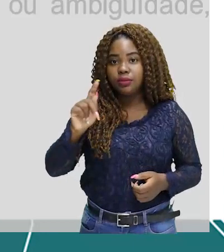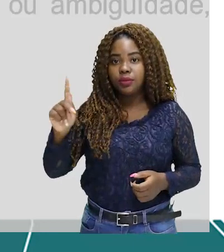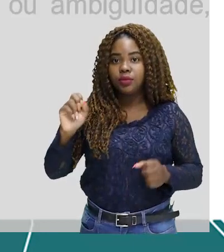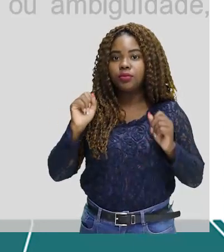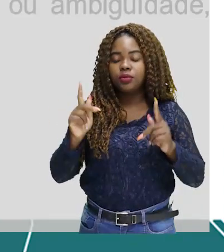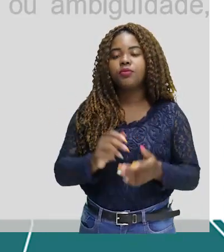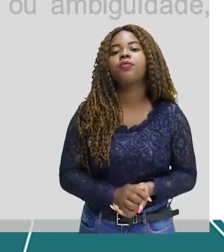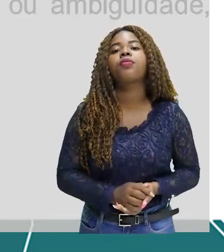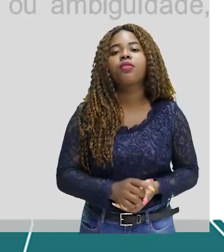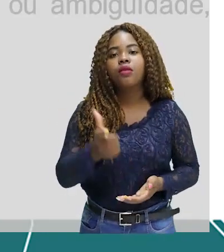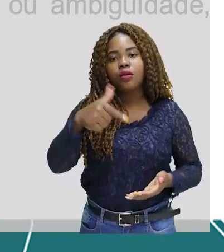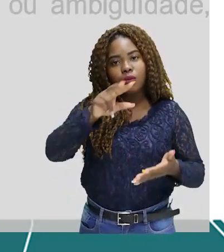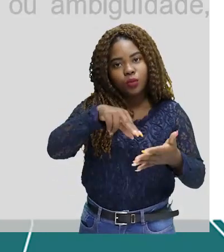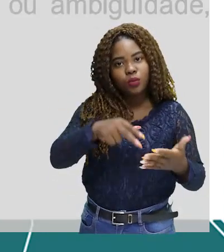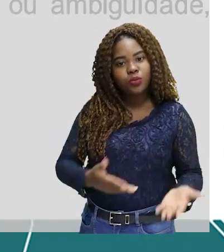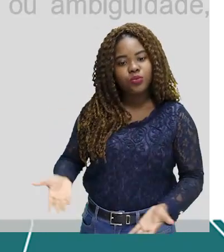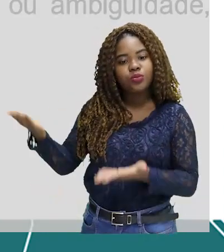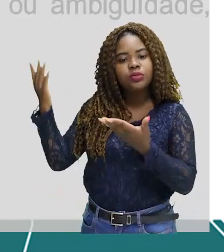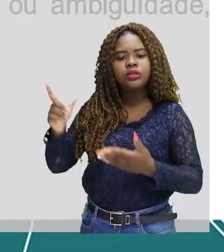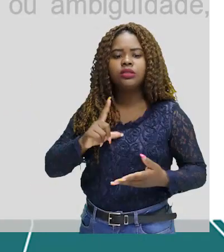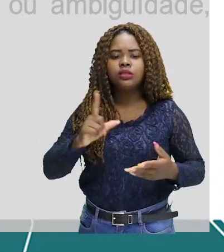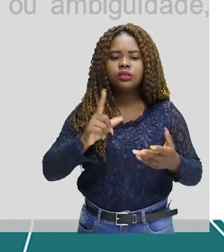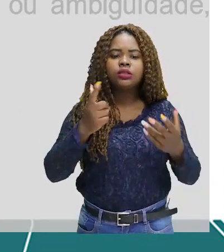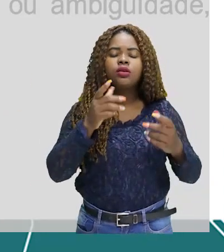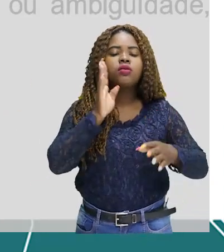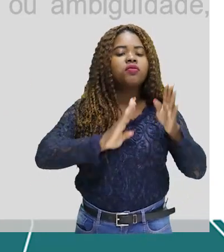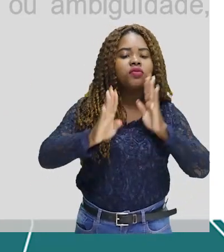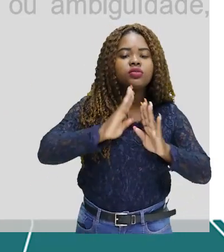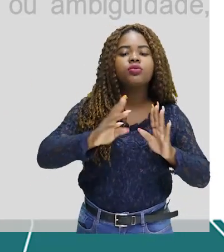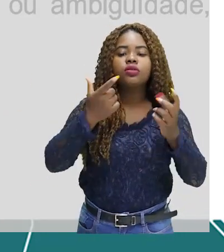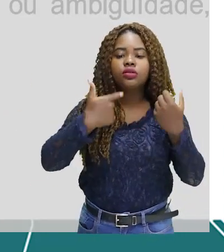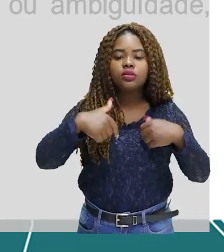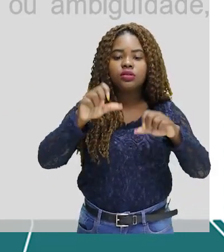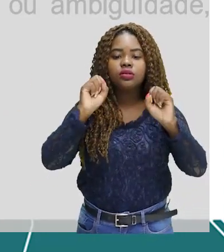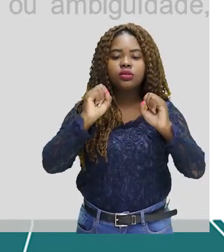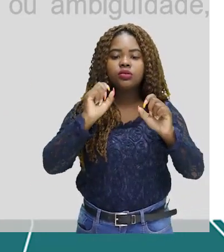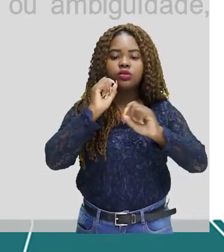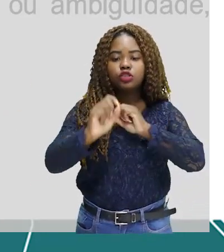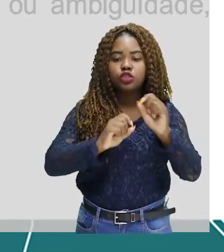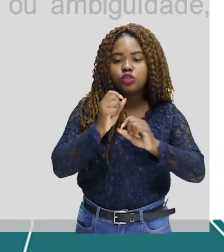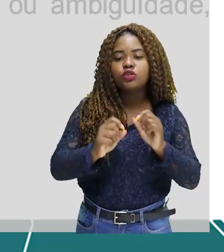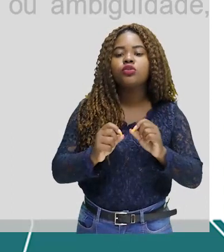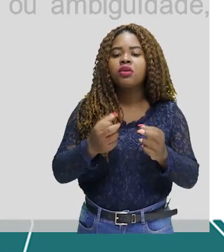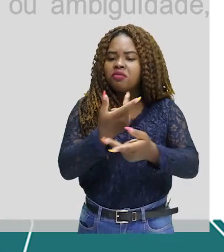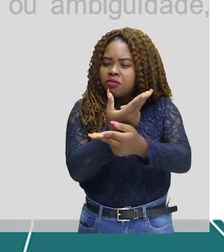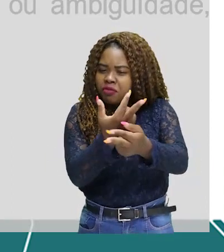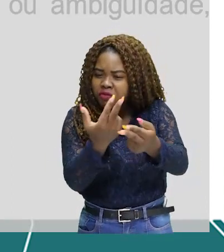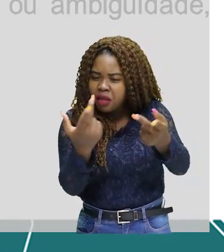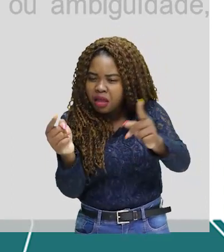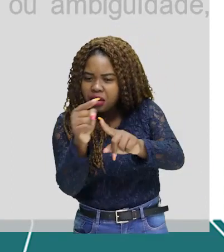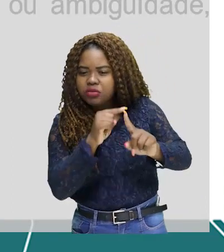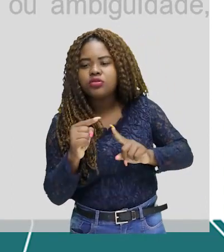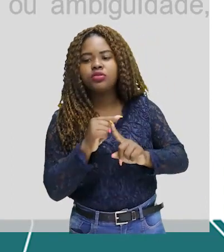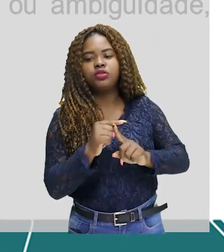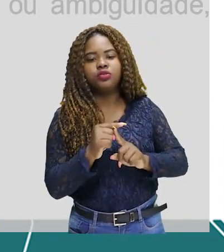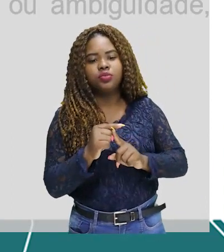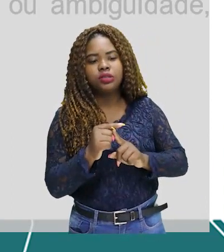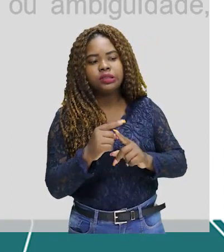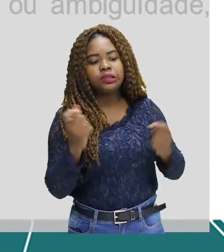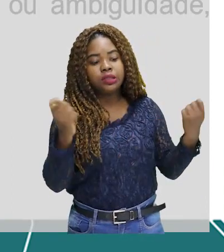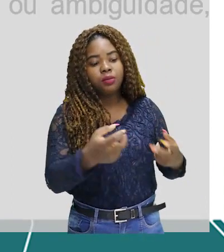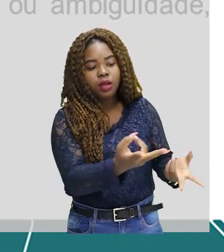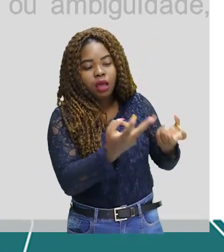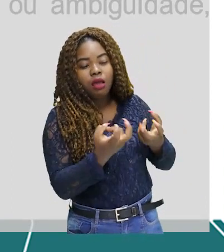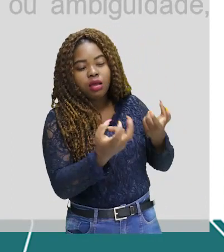O Facebook possui uma linguagem multimodal, ou seja, através dele é possível explorar diversos recursos